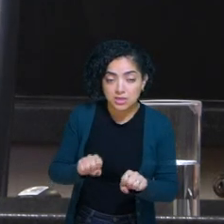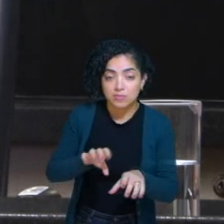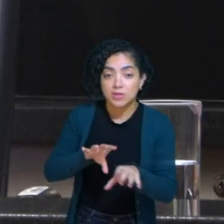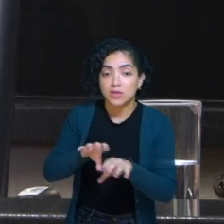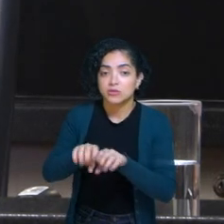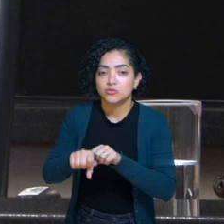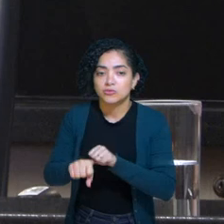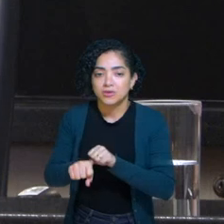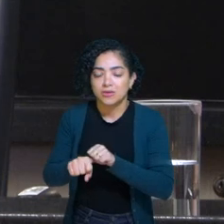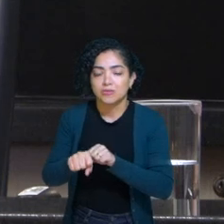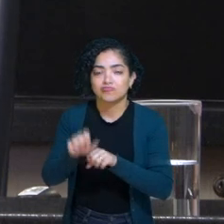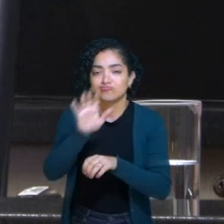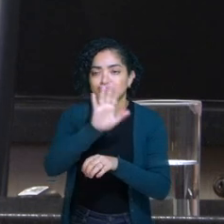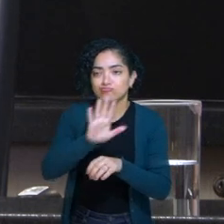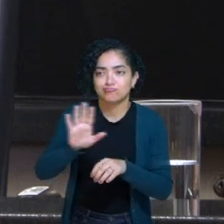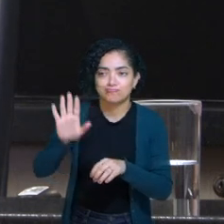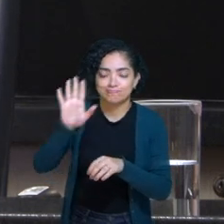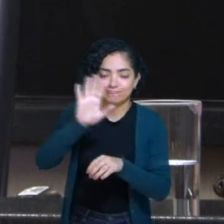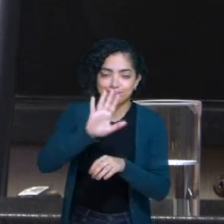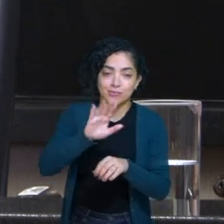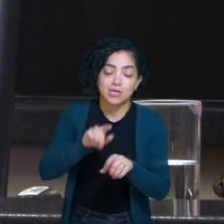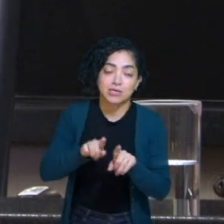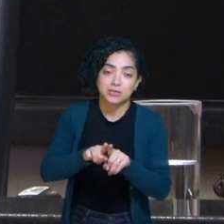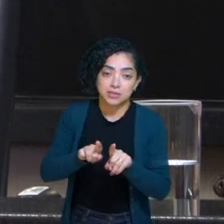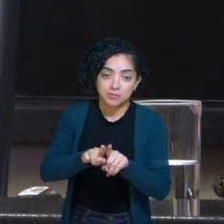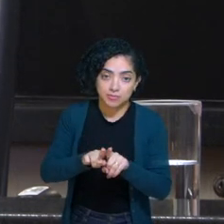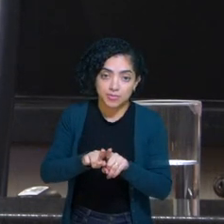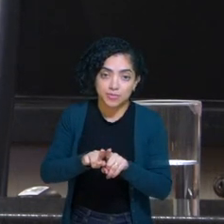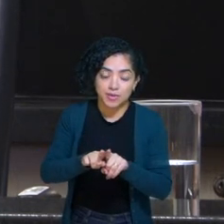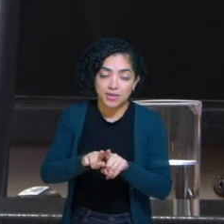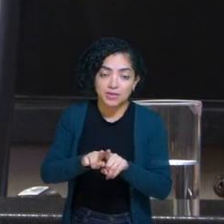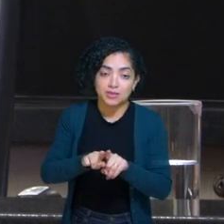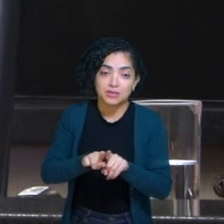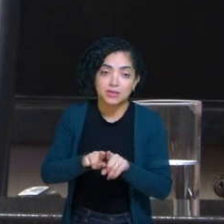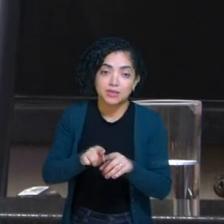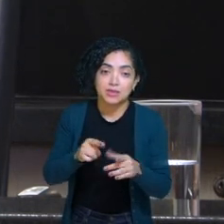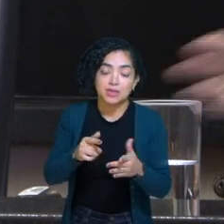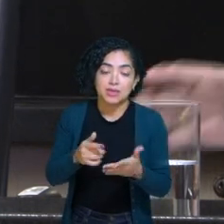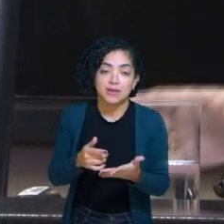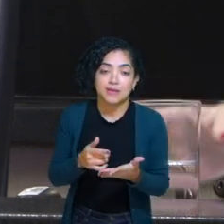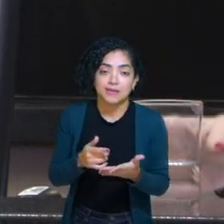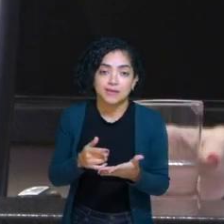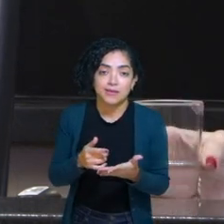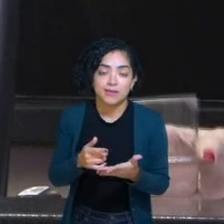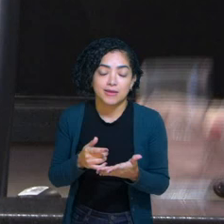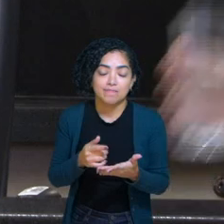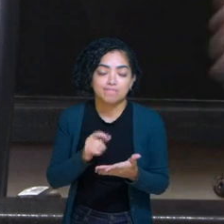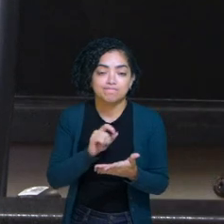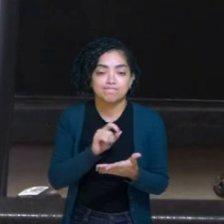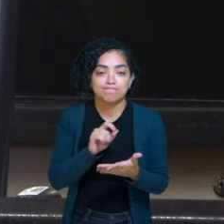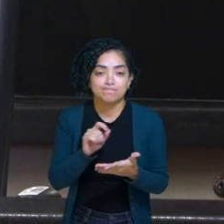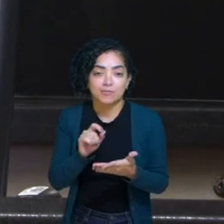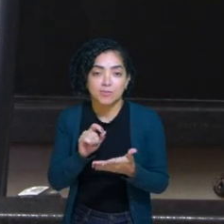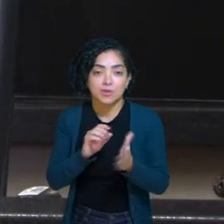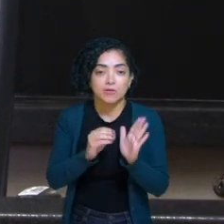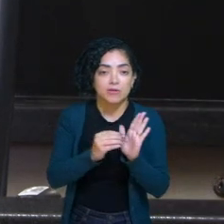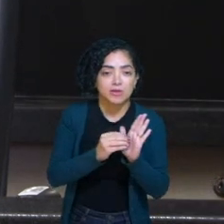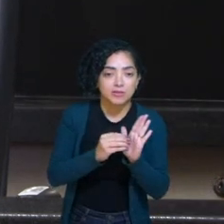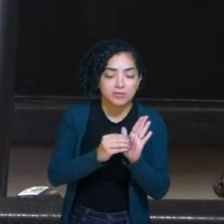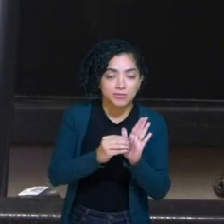tá e também é bastante negligente em relação à EAD